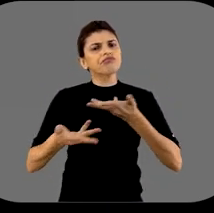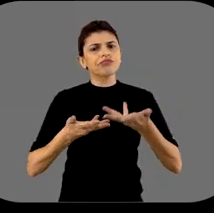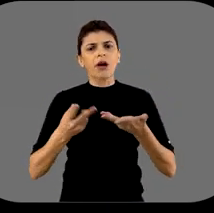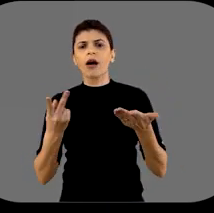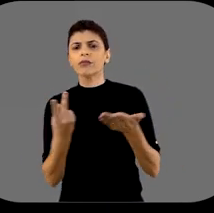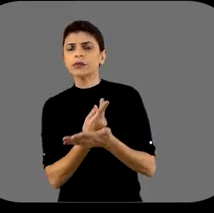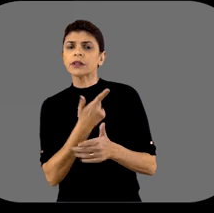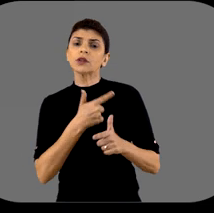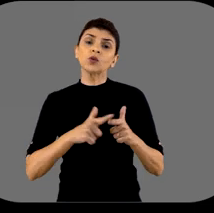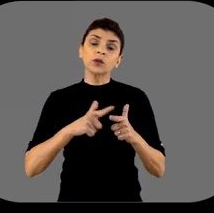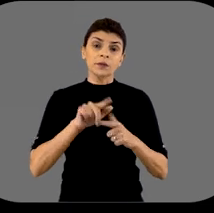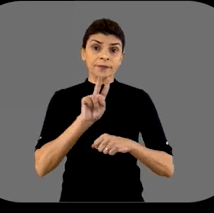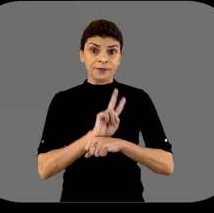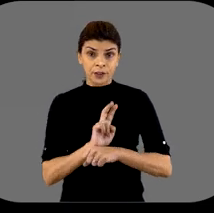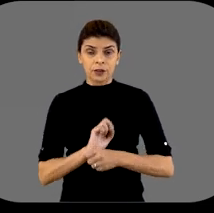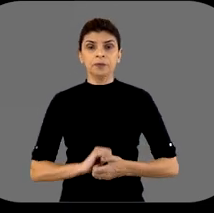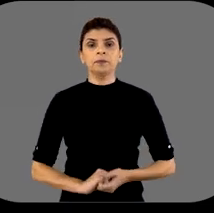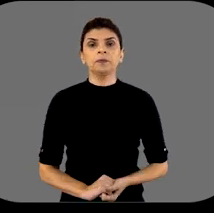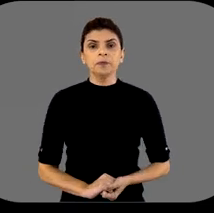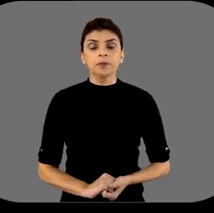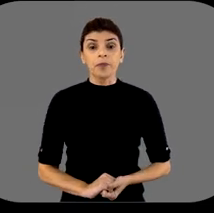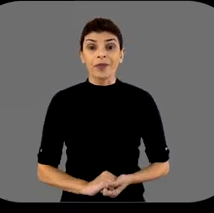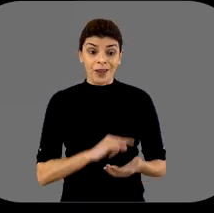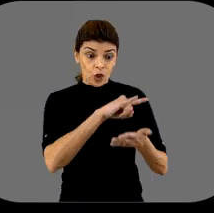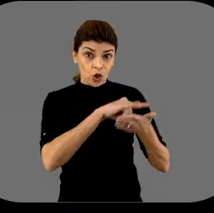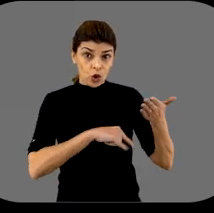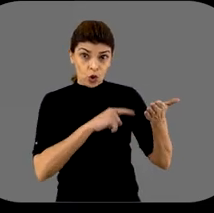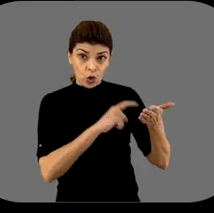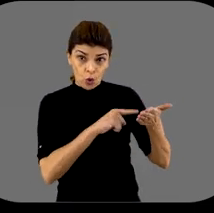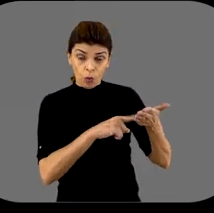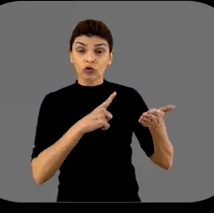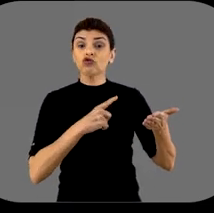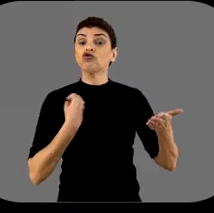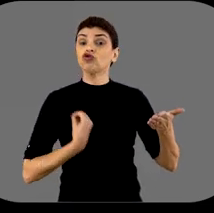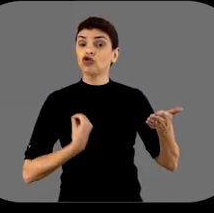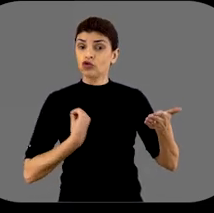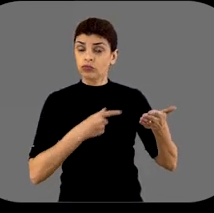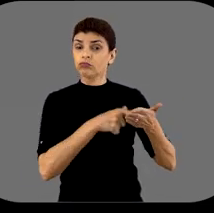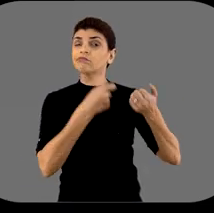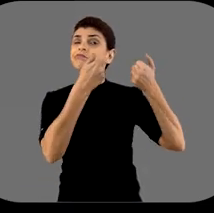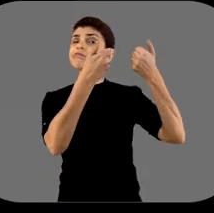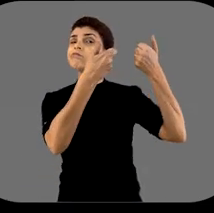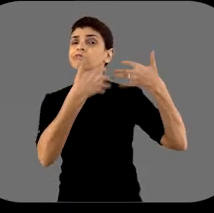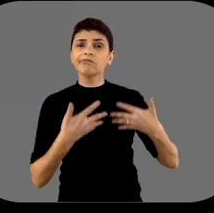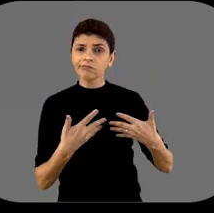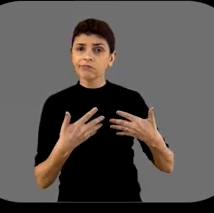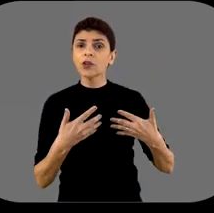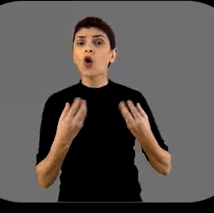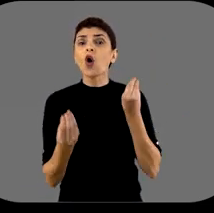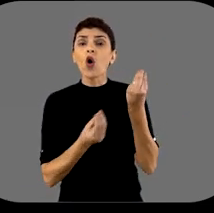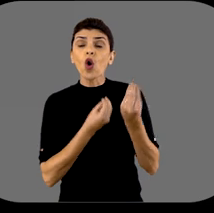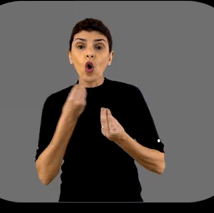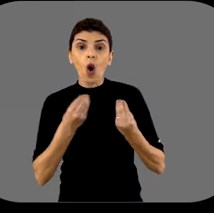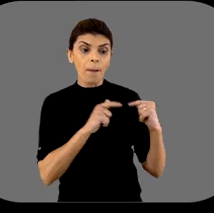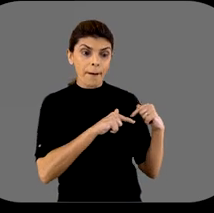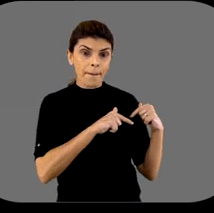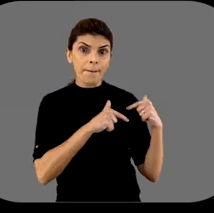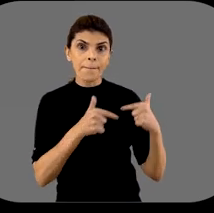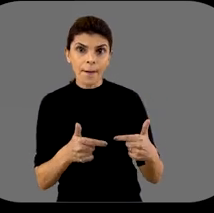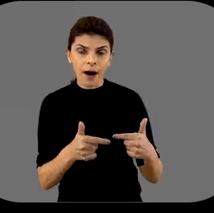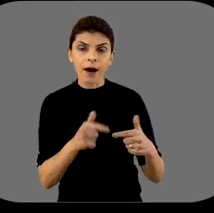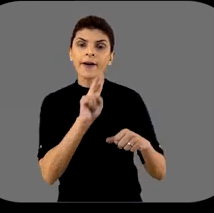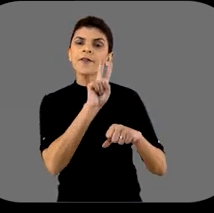de vulnerabilidade para a vigilância. Então, nesse documento, a primeira coisa que eles definem são as